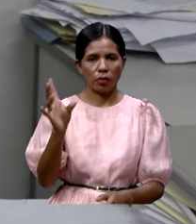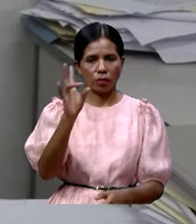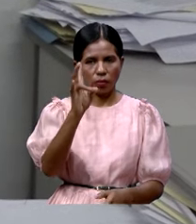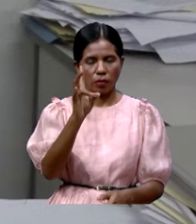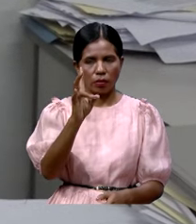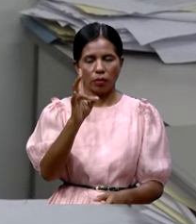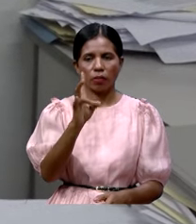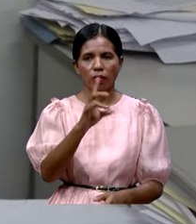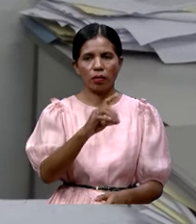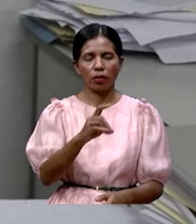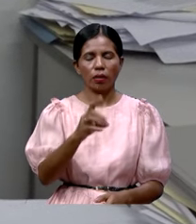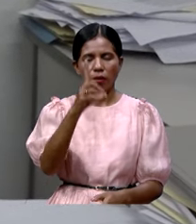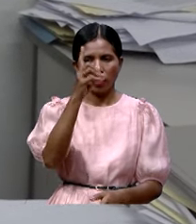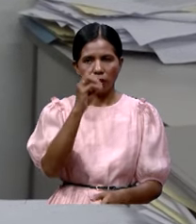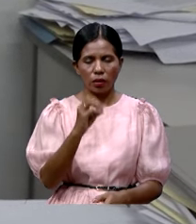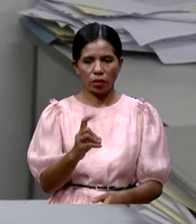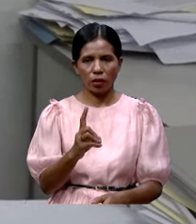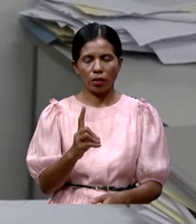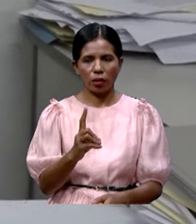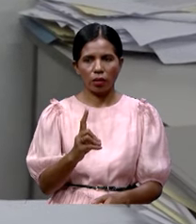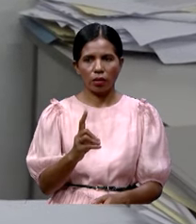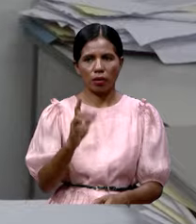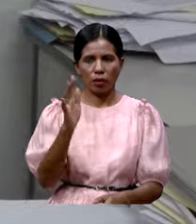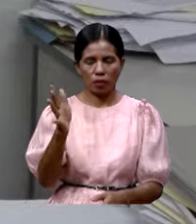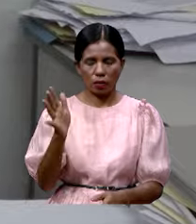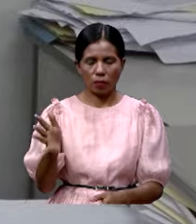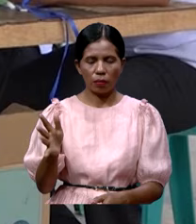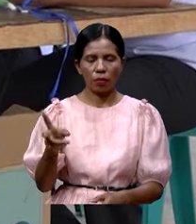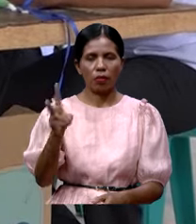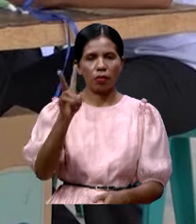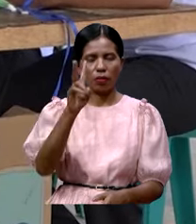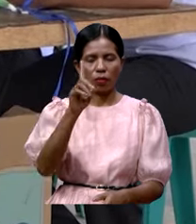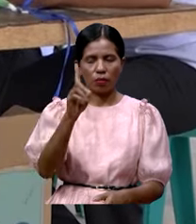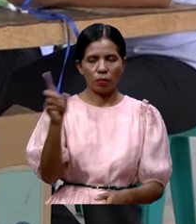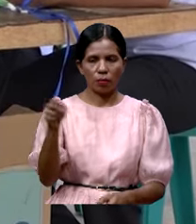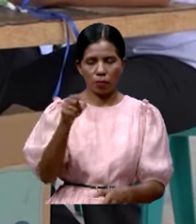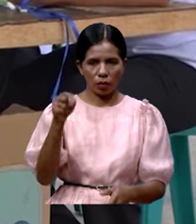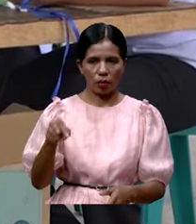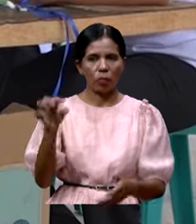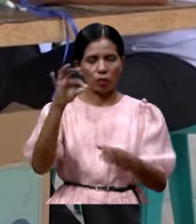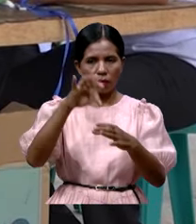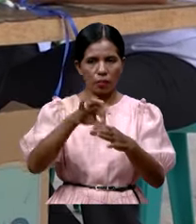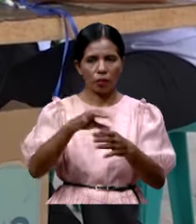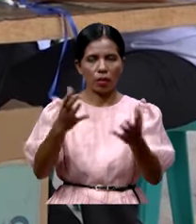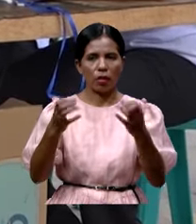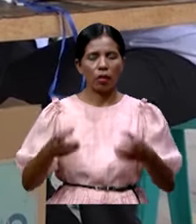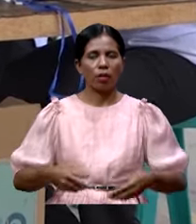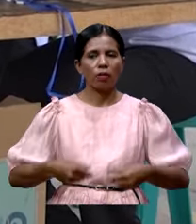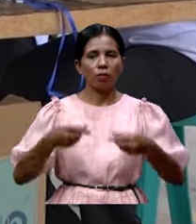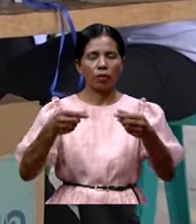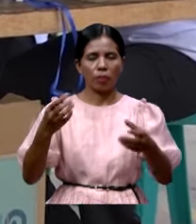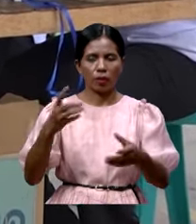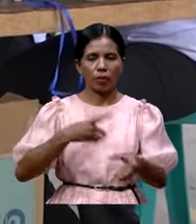67%. Dili, 58%. 51% mamai vota. Relaciona ho numero elector nebe hakara kla exerce sernia direito ba